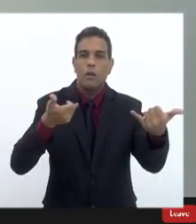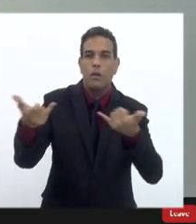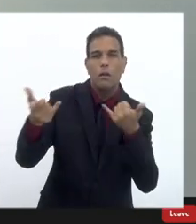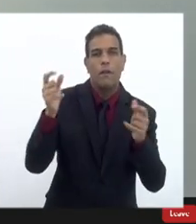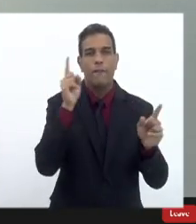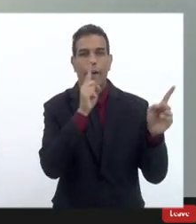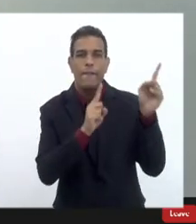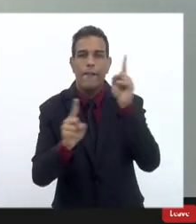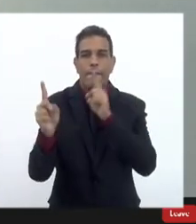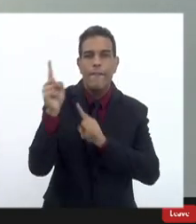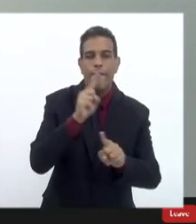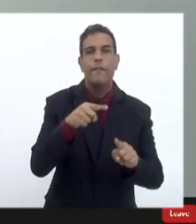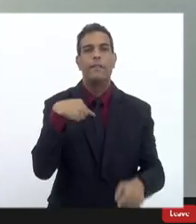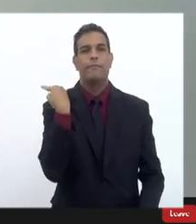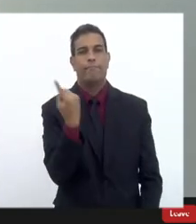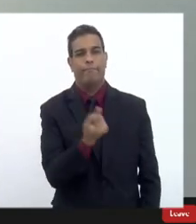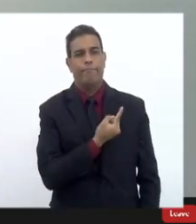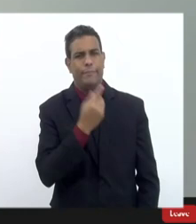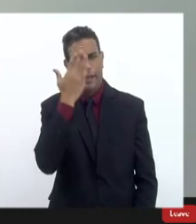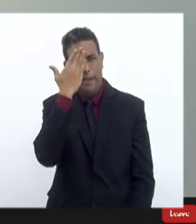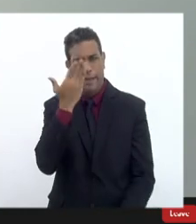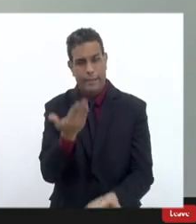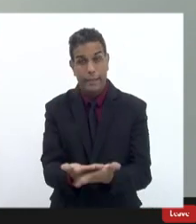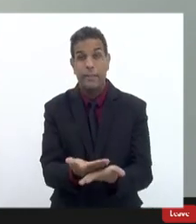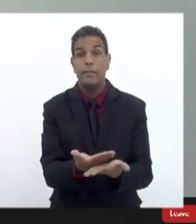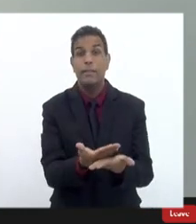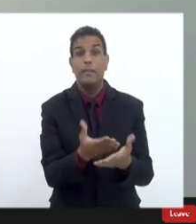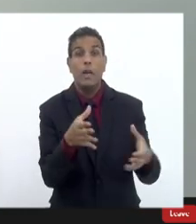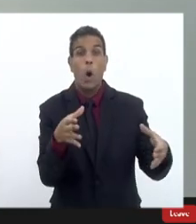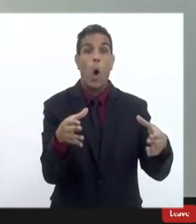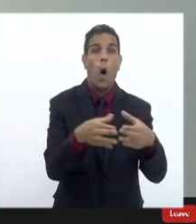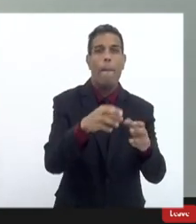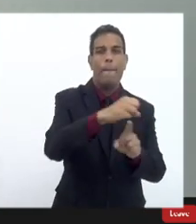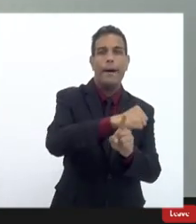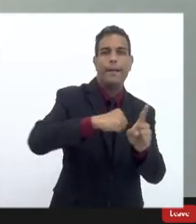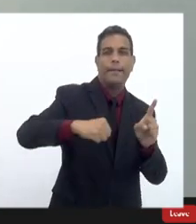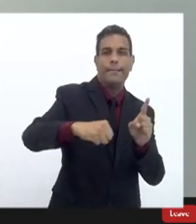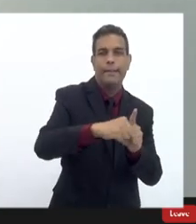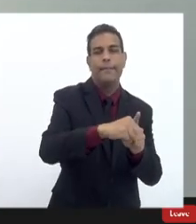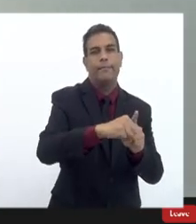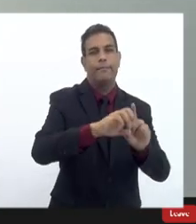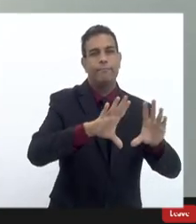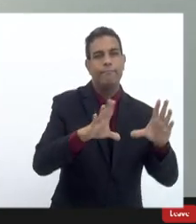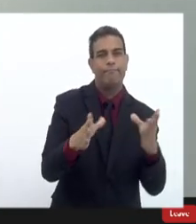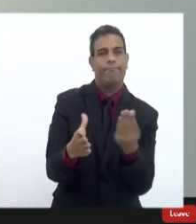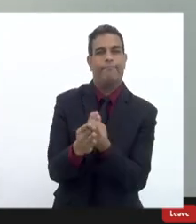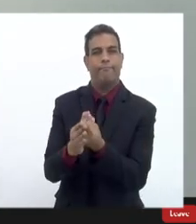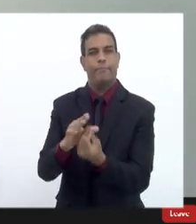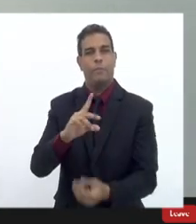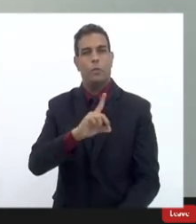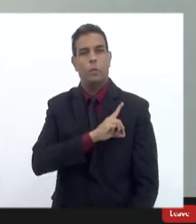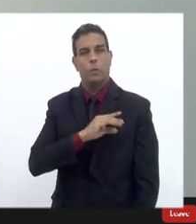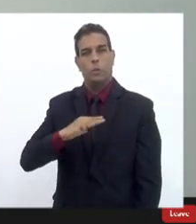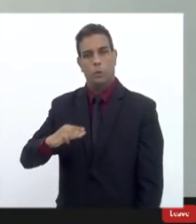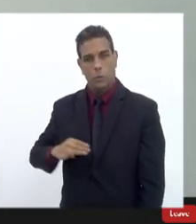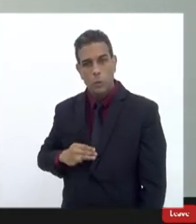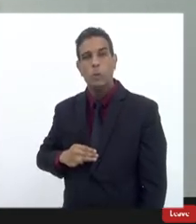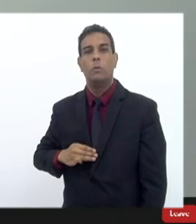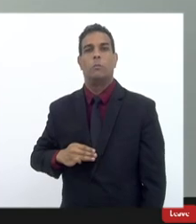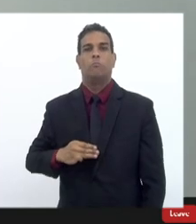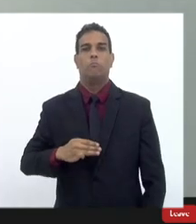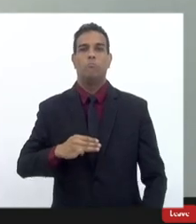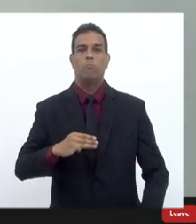falhas. A gente acredita que só com uma participação popular constante, né? E esse trabalho de vigilância